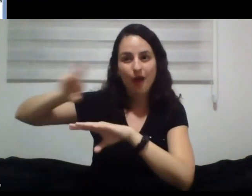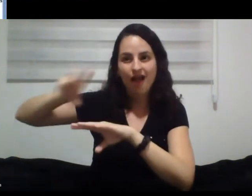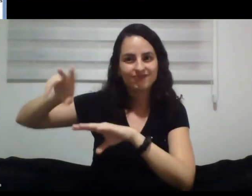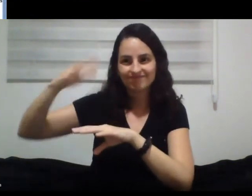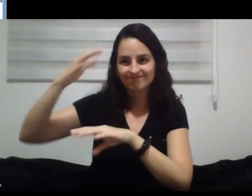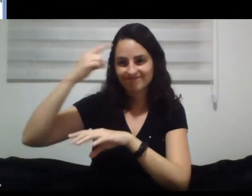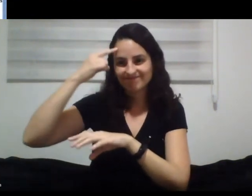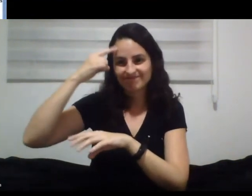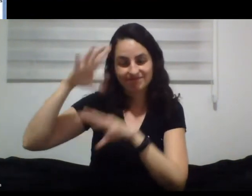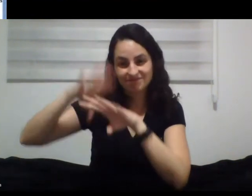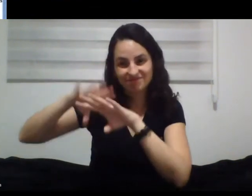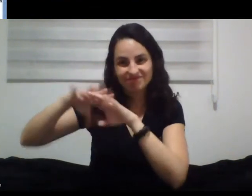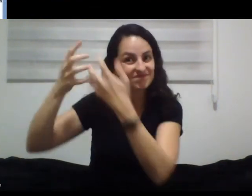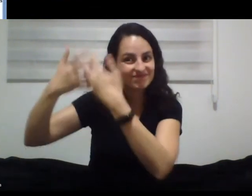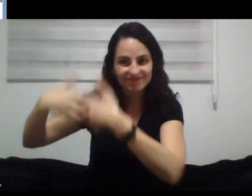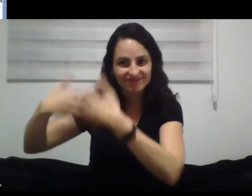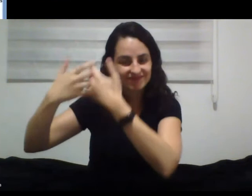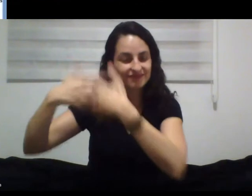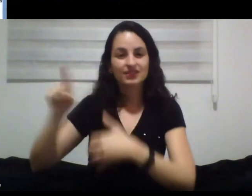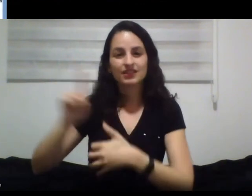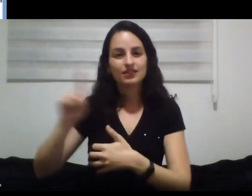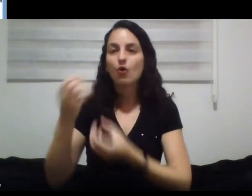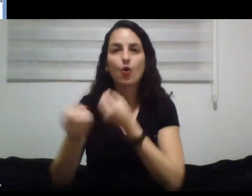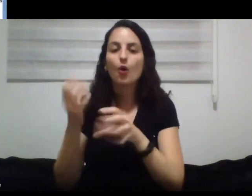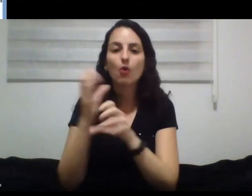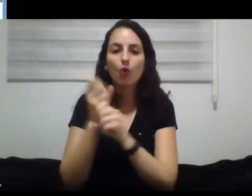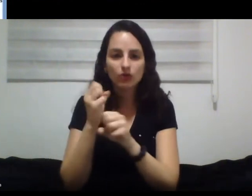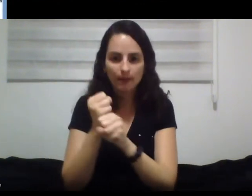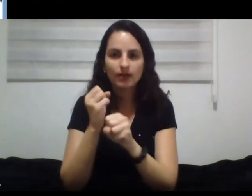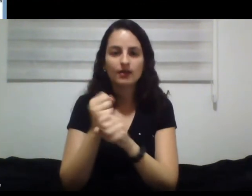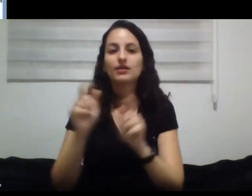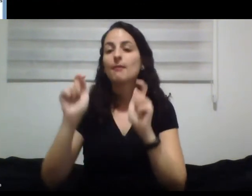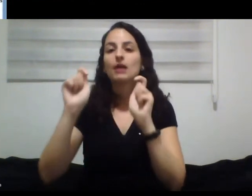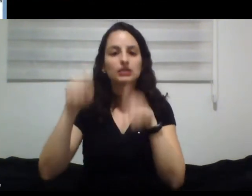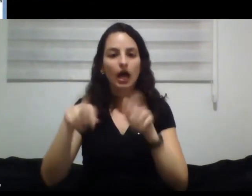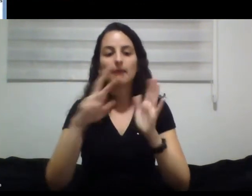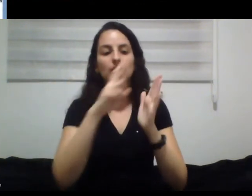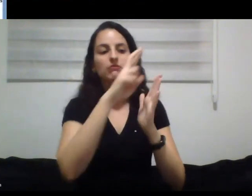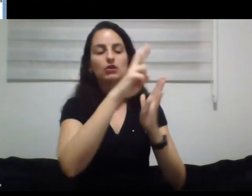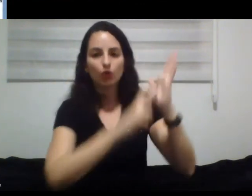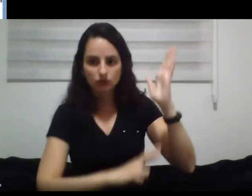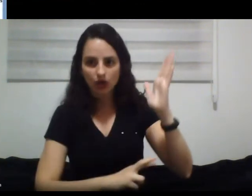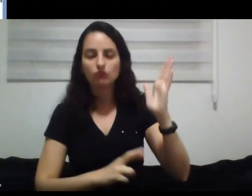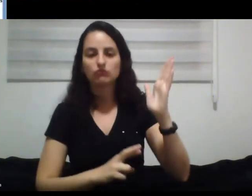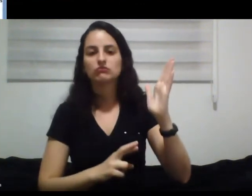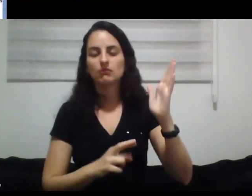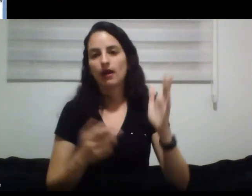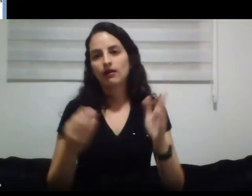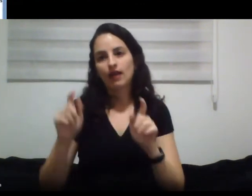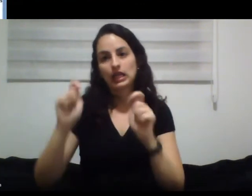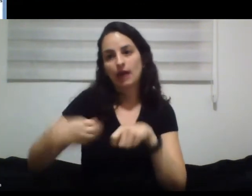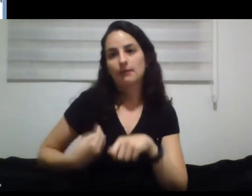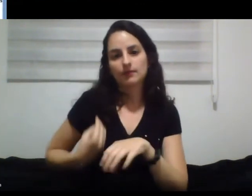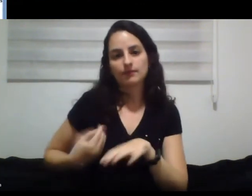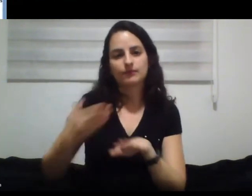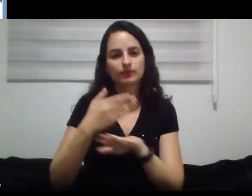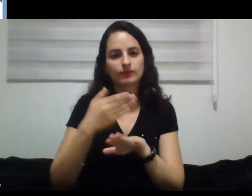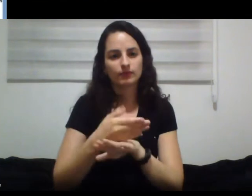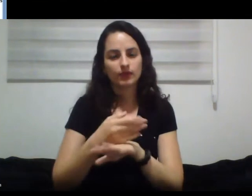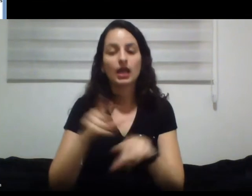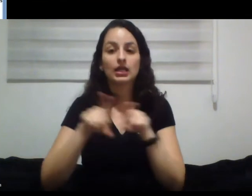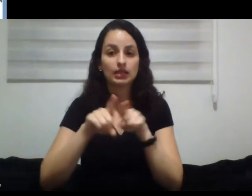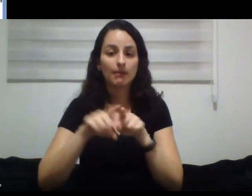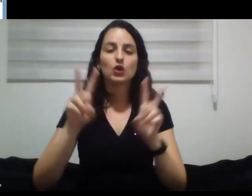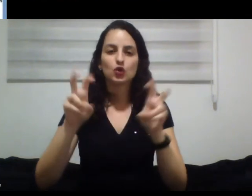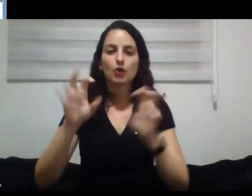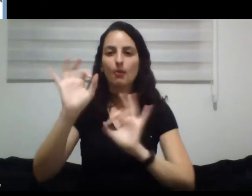tem, assim, as experiências, podem falar, assim, das experiências que acontecem nos cursos de educação à distância, né, Maria Angélica, com relação a